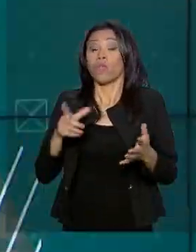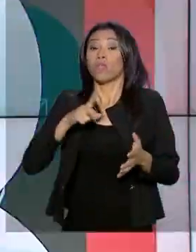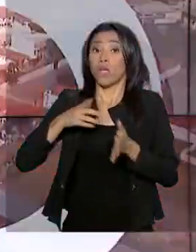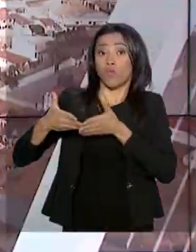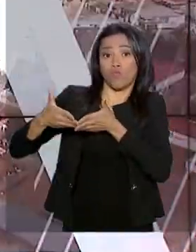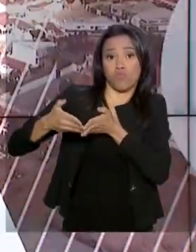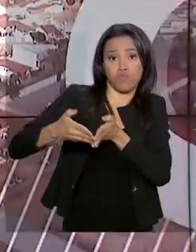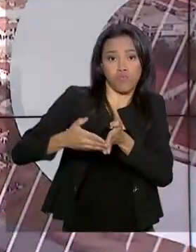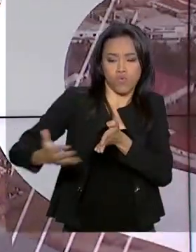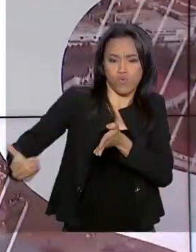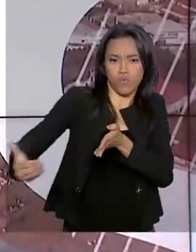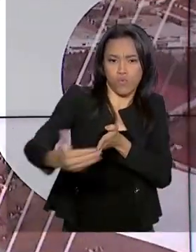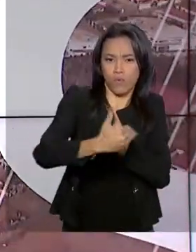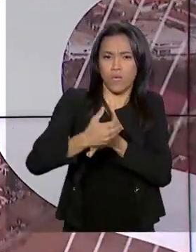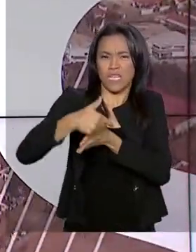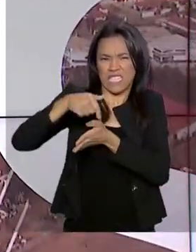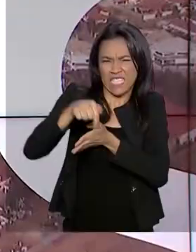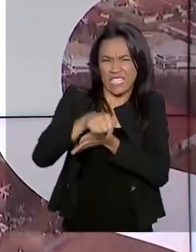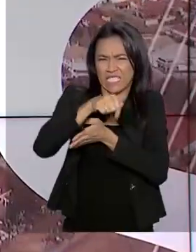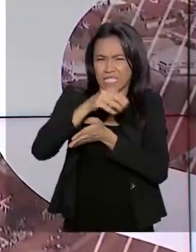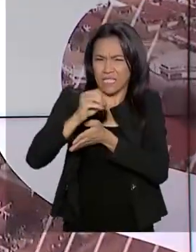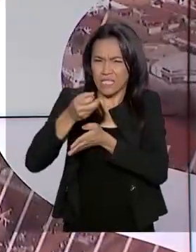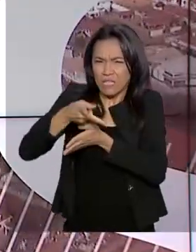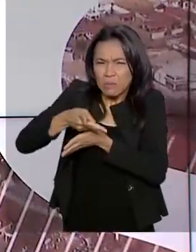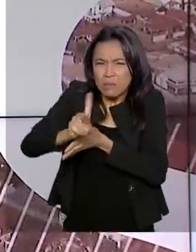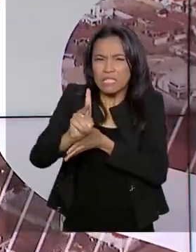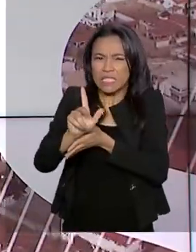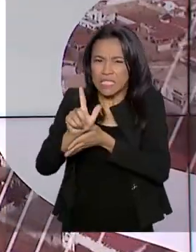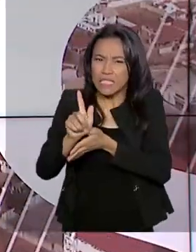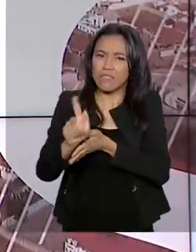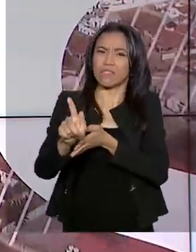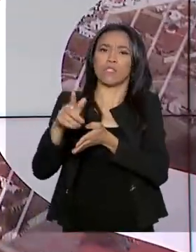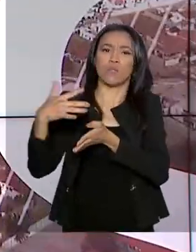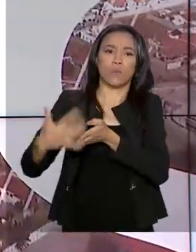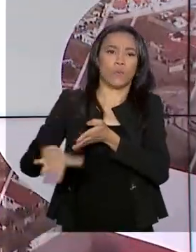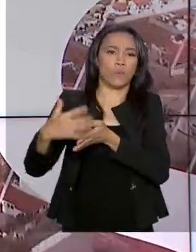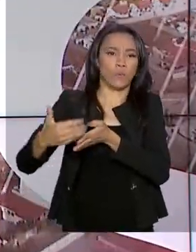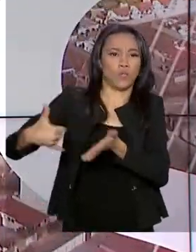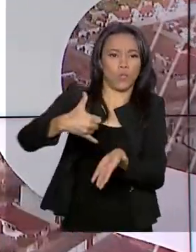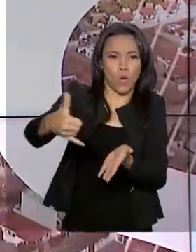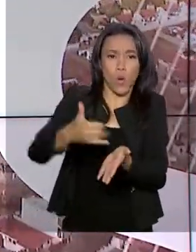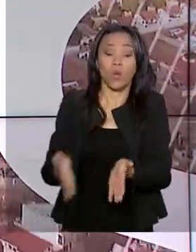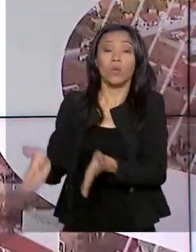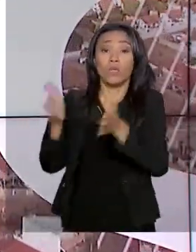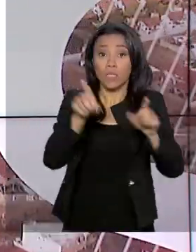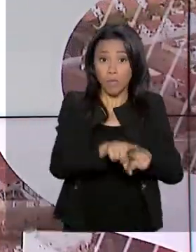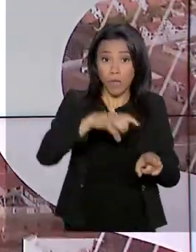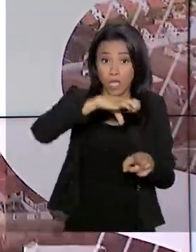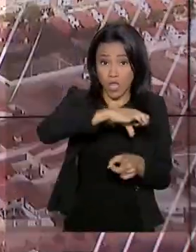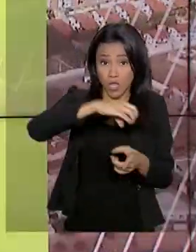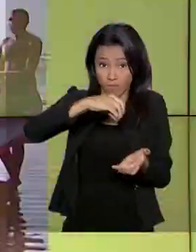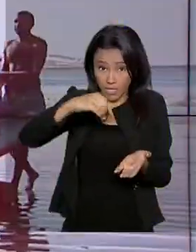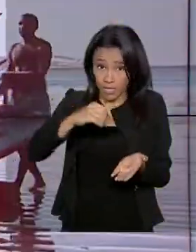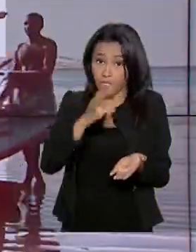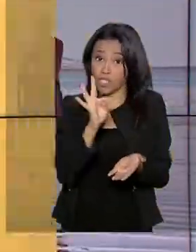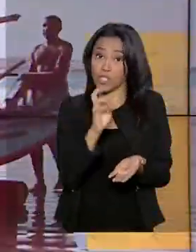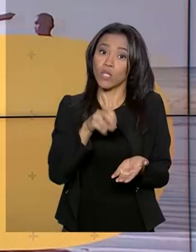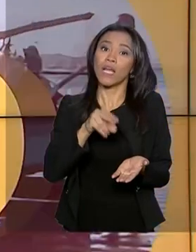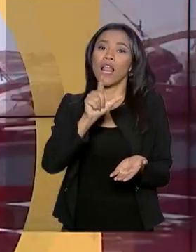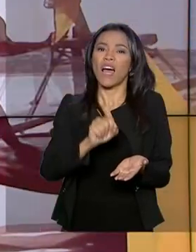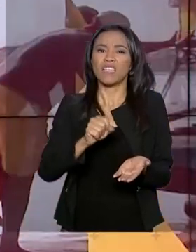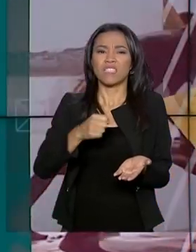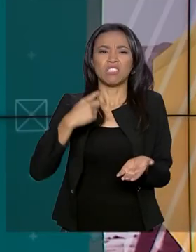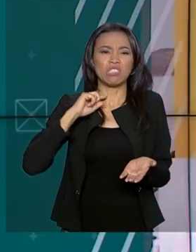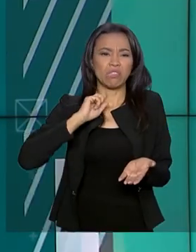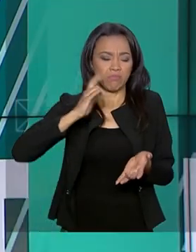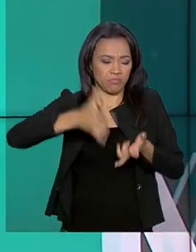já recolheu mais de 700 quilos de óleo do mar e pelo menos 900 toneladas de resíduos já foram retirados das praias